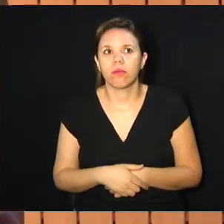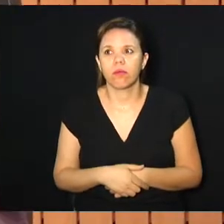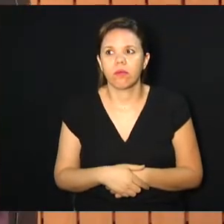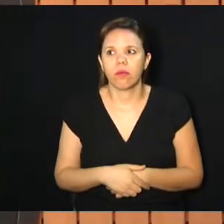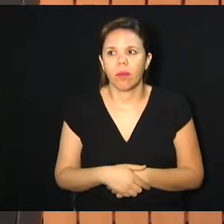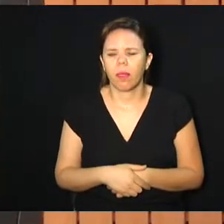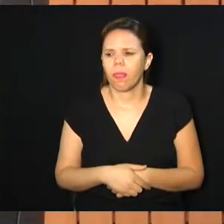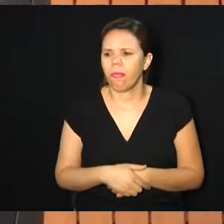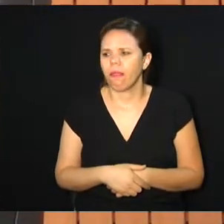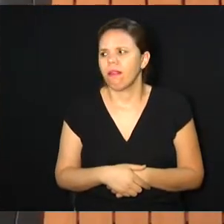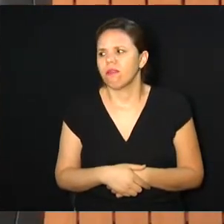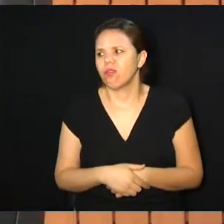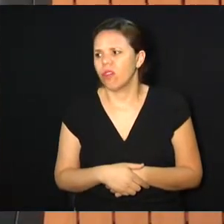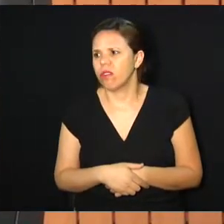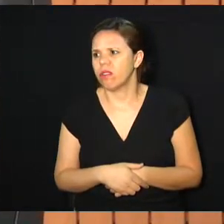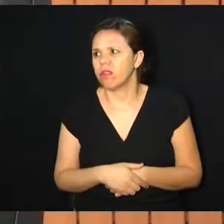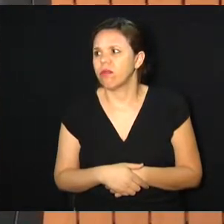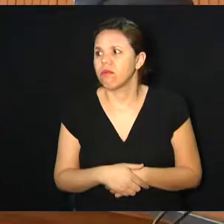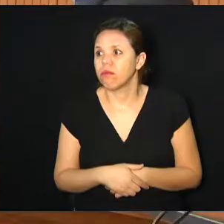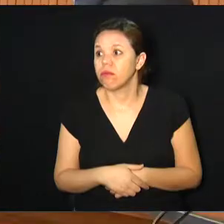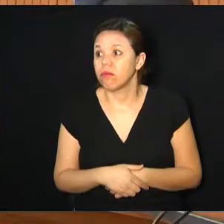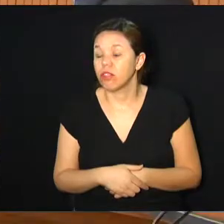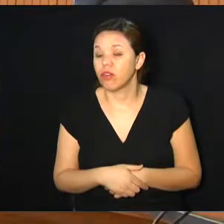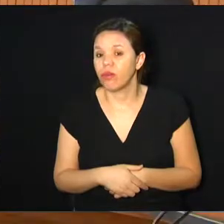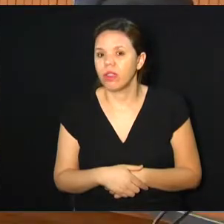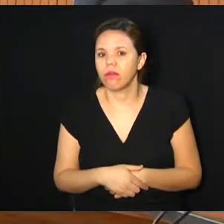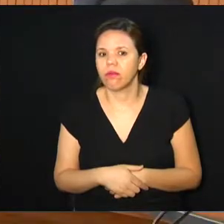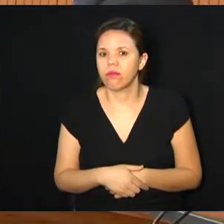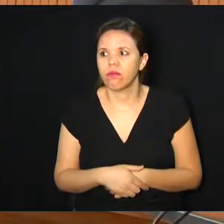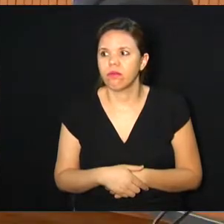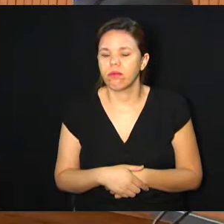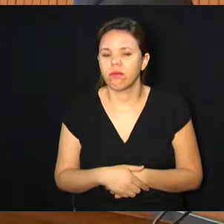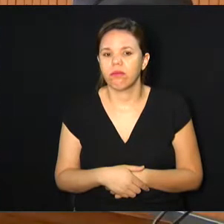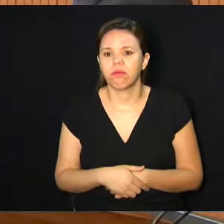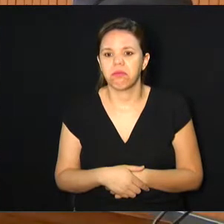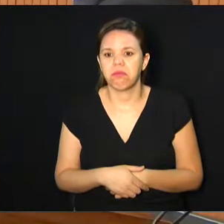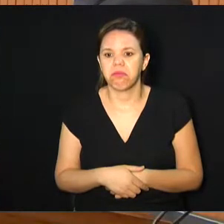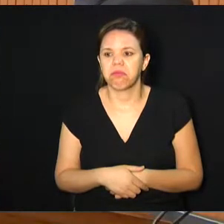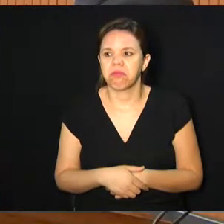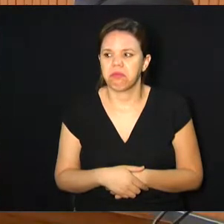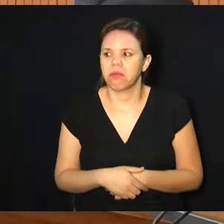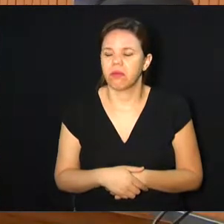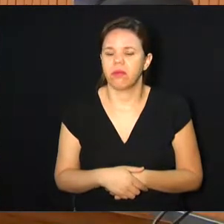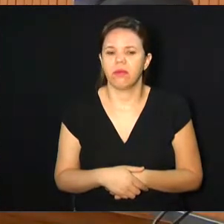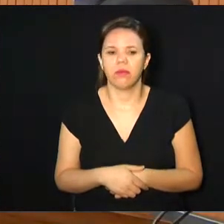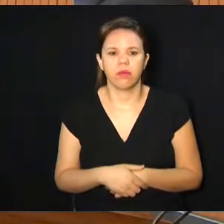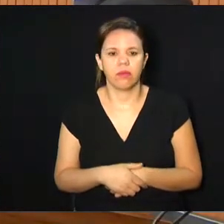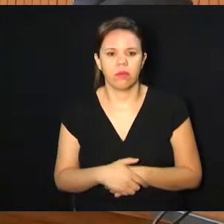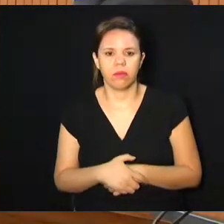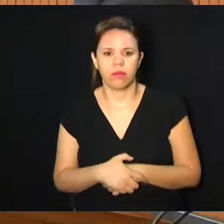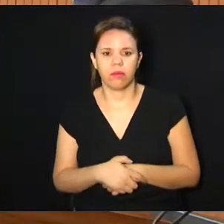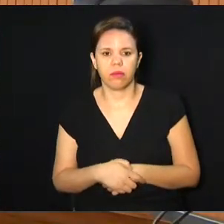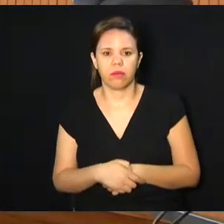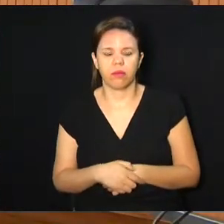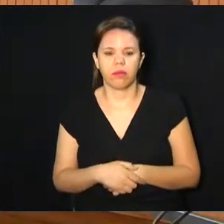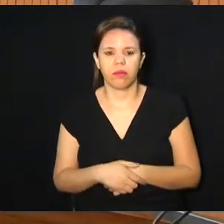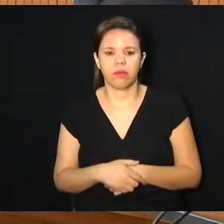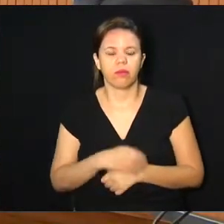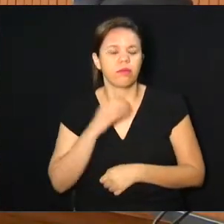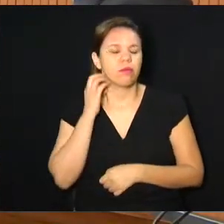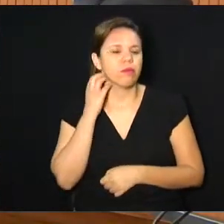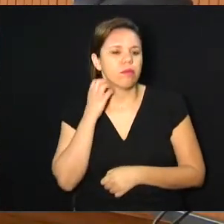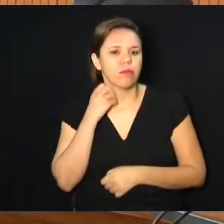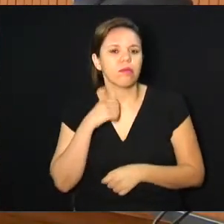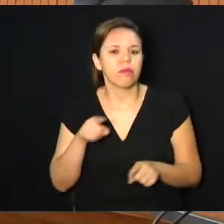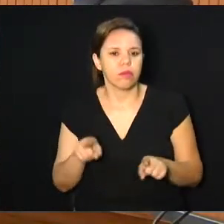Você falou da coisa do preço em Madrid? Que eles vão, quando vai mudar aí, bom,